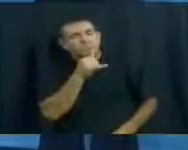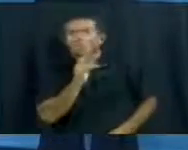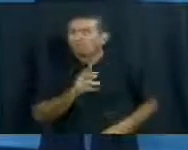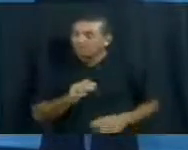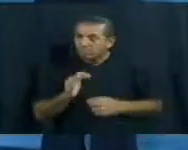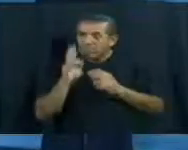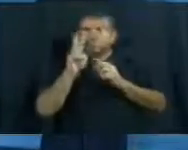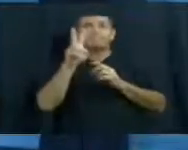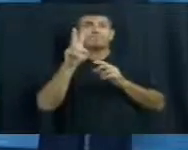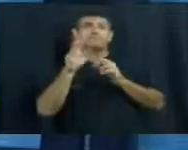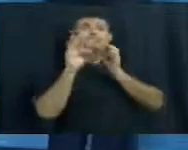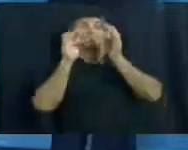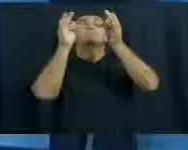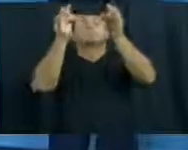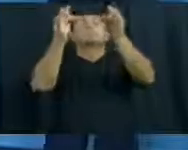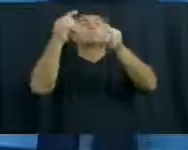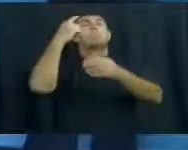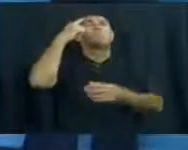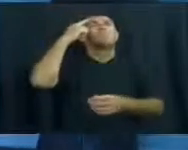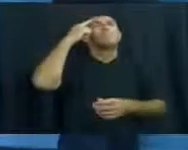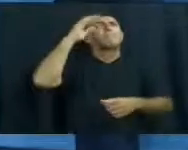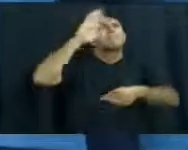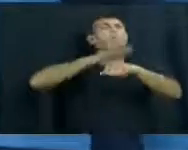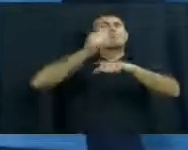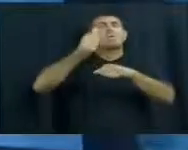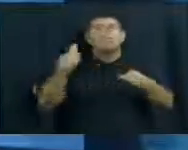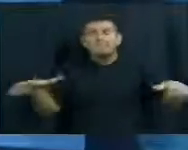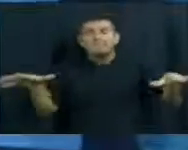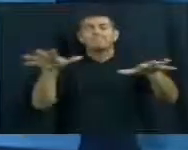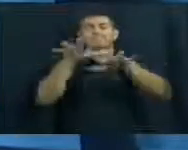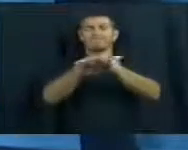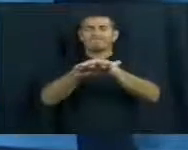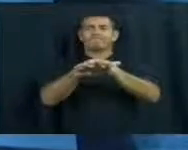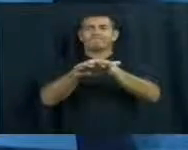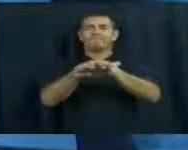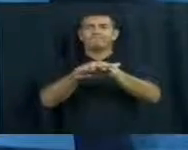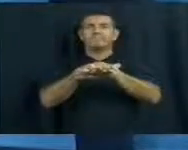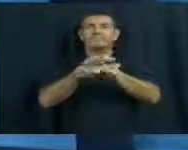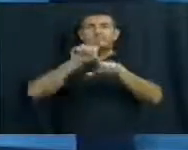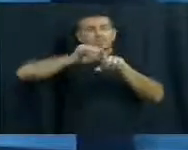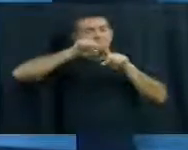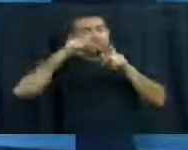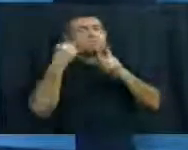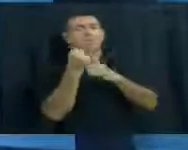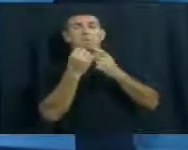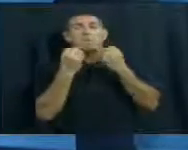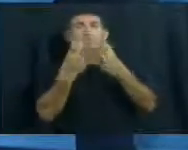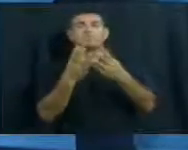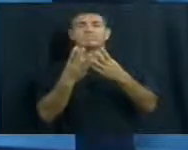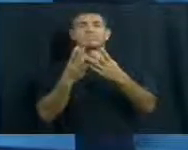precisamos olhar para o futuro e fazer inclusão social no nosso município, dando exemplo para o